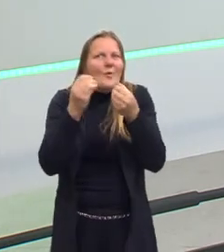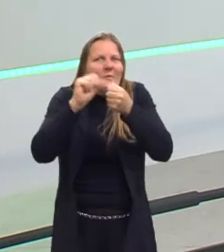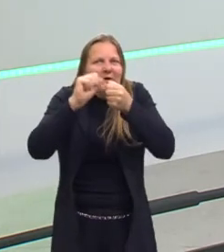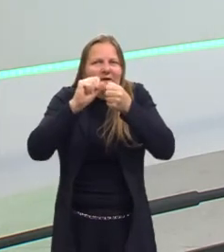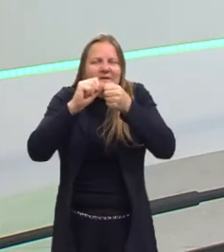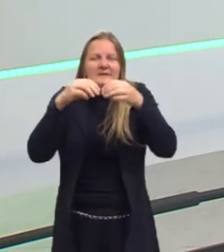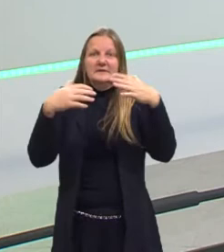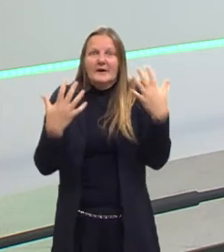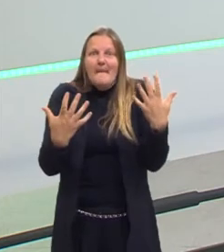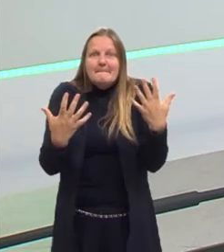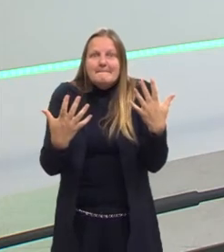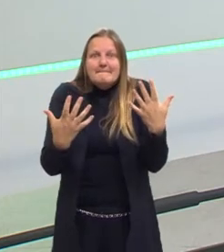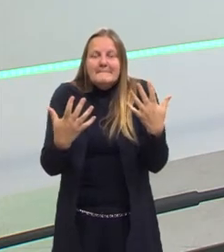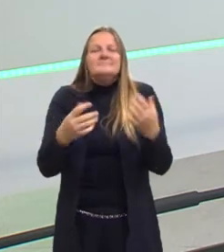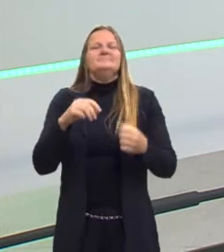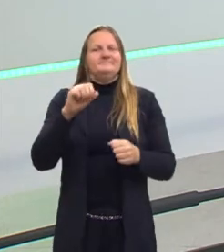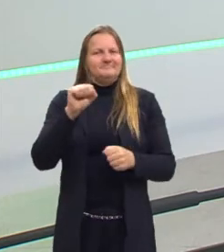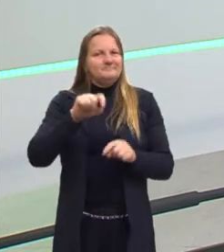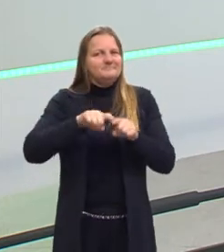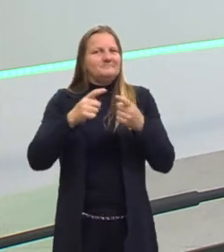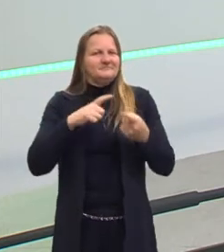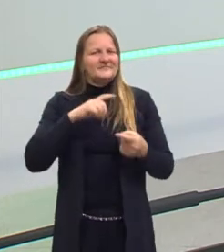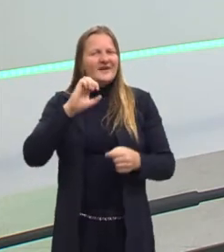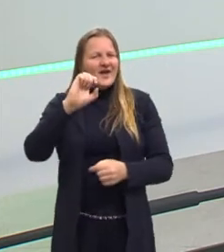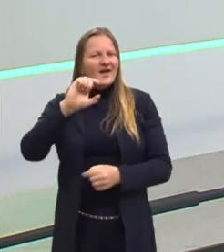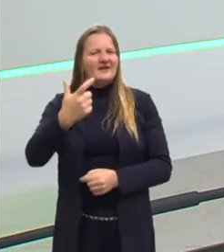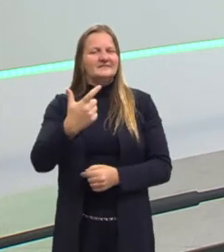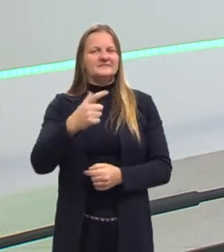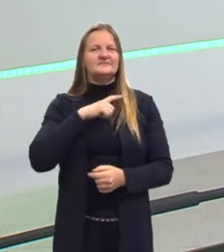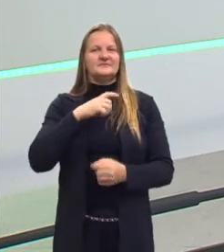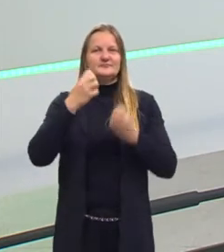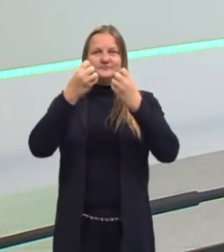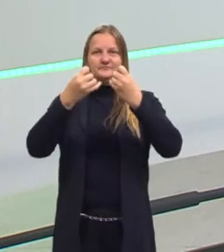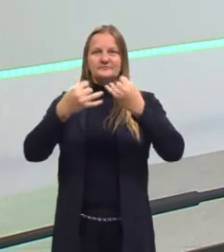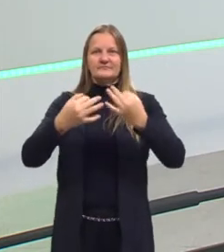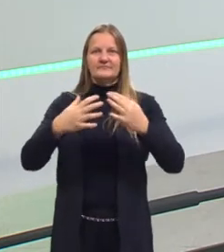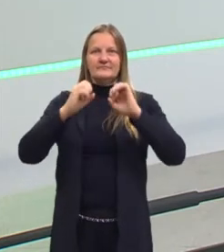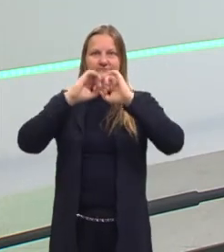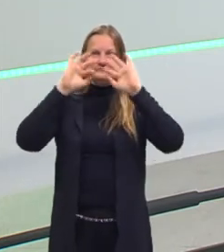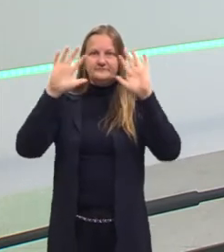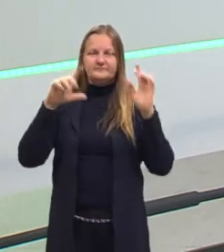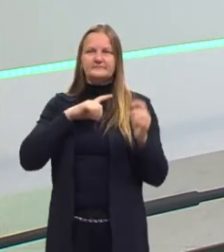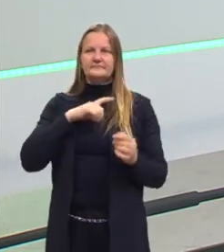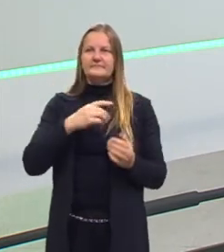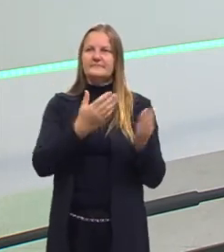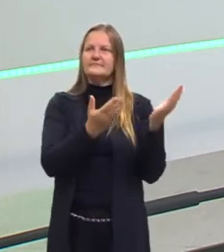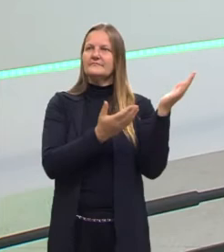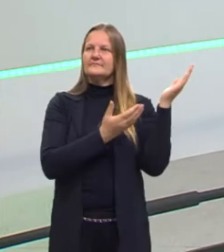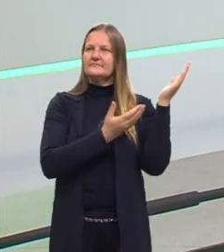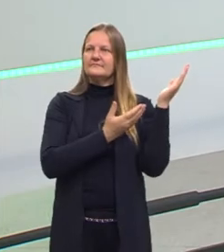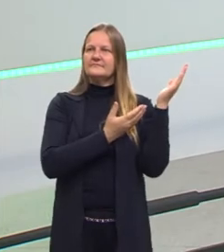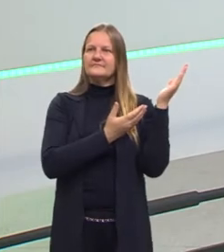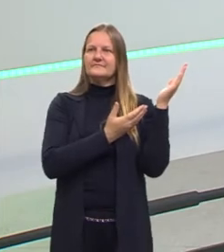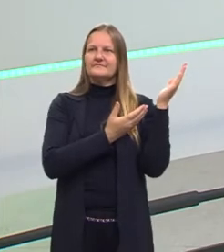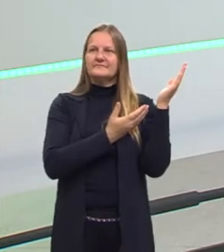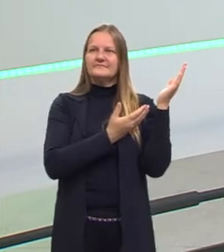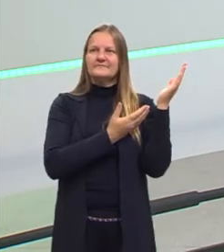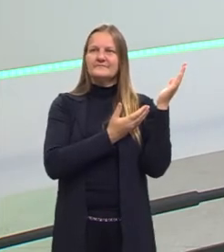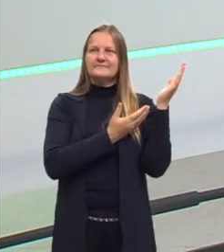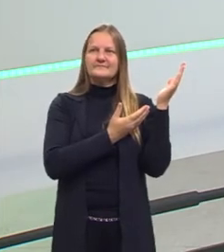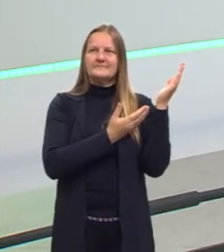isso mas claro vamos esclarecer para ti e para o esqueleto então